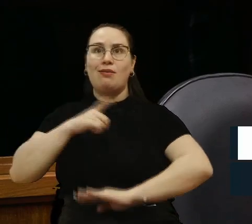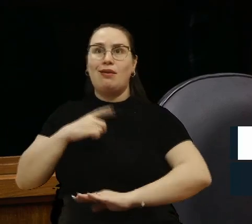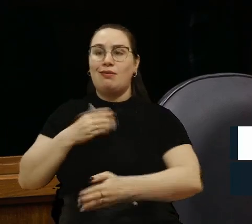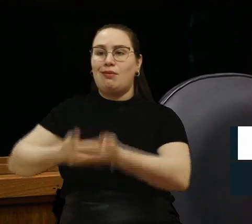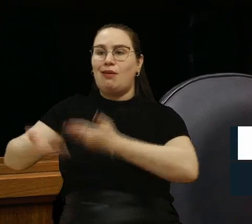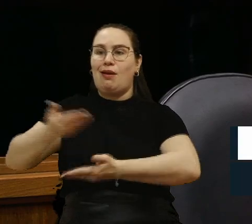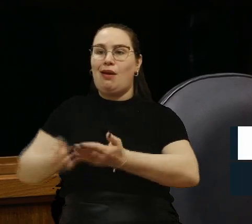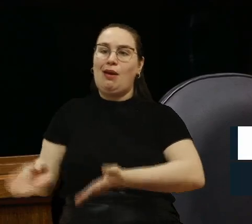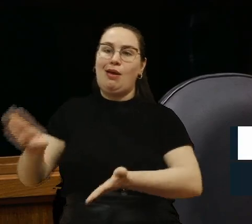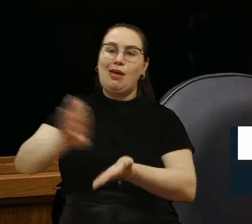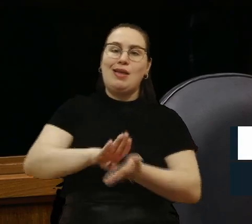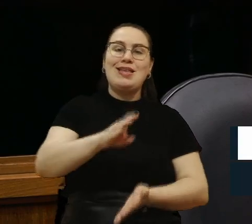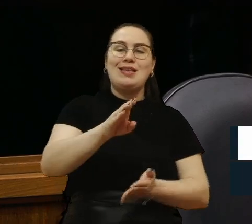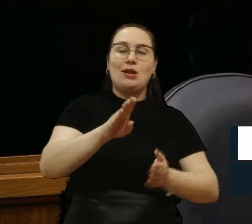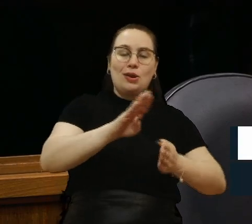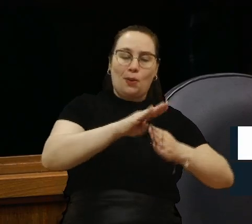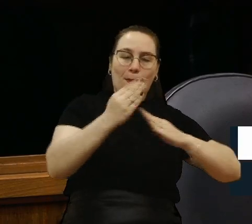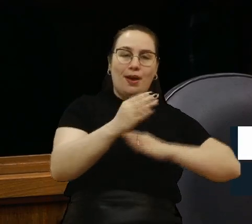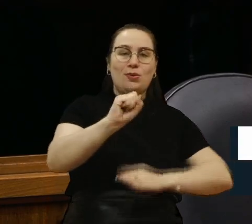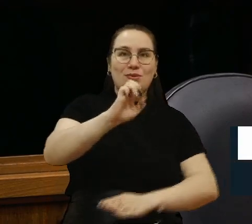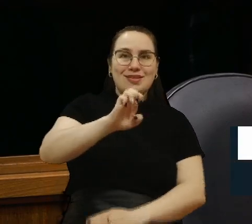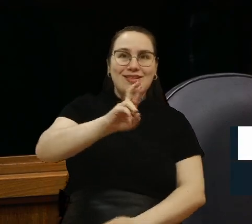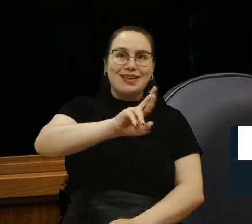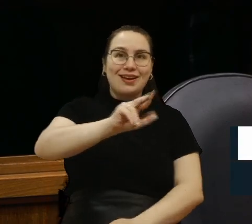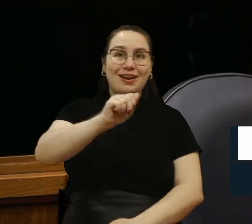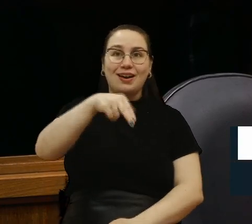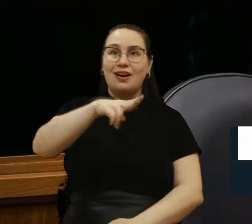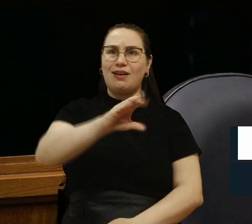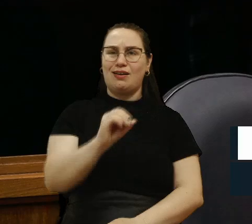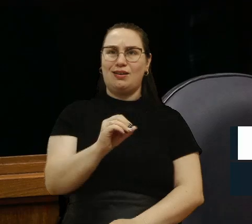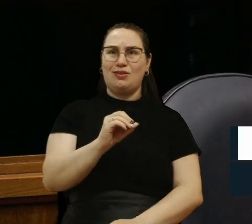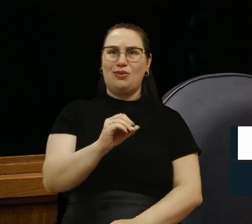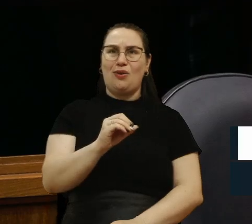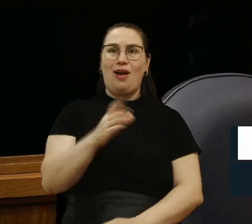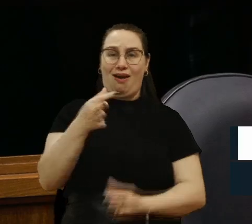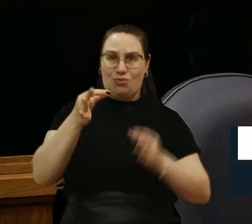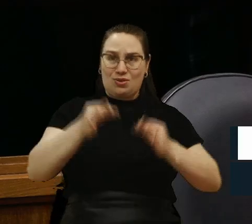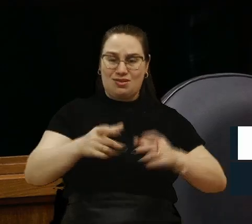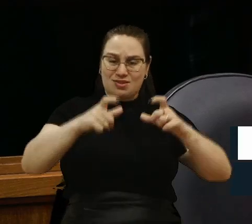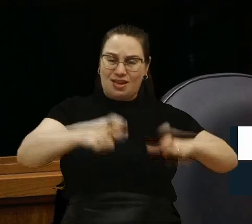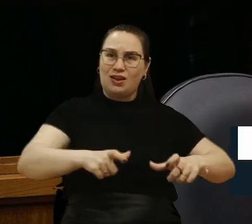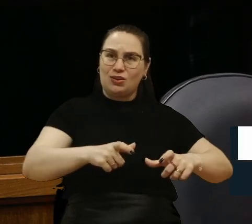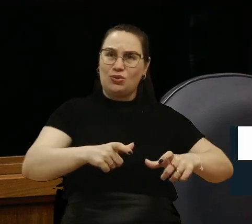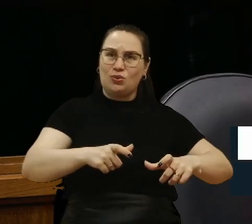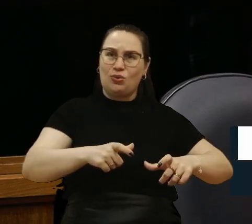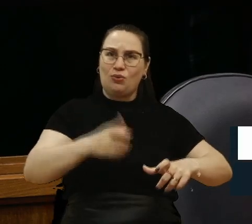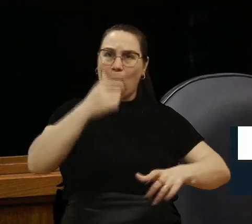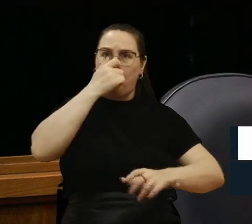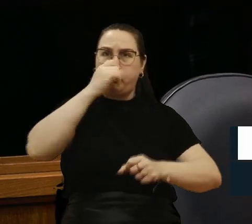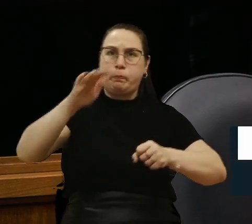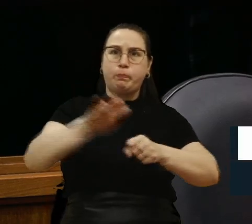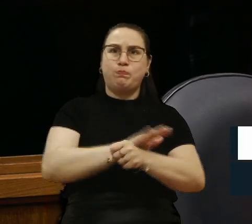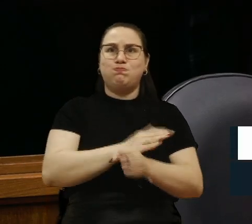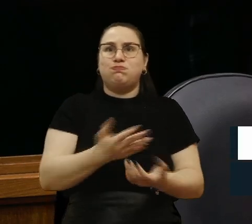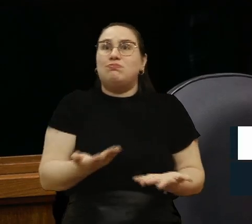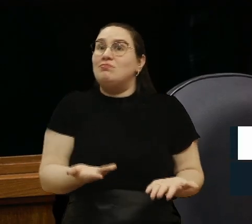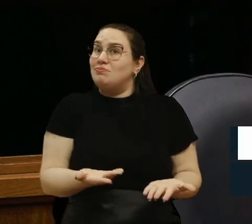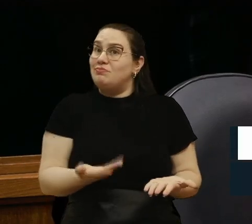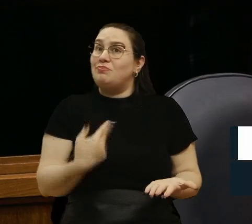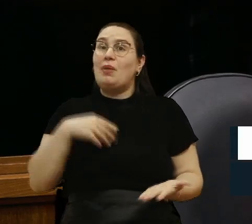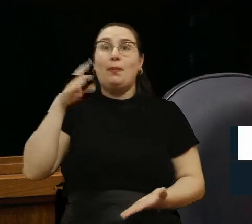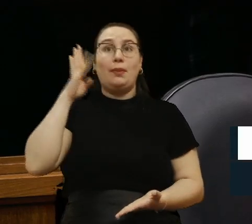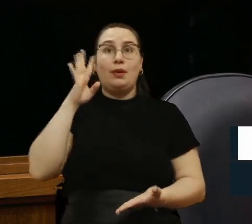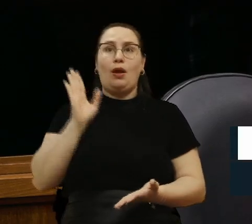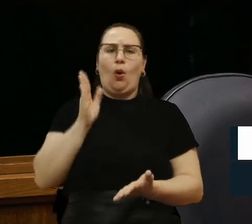atendido na UBS Serrano. Ela vai dar conta? O espaço vai ser suficiente? Então, é a solução centralizar atendimento